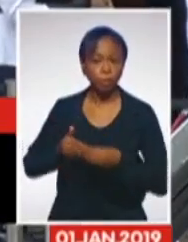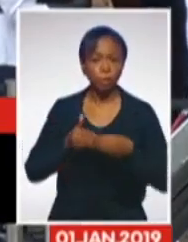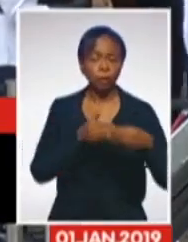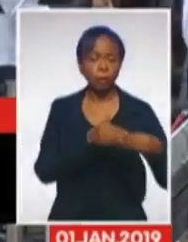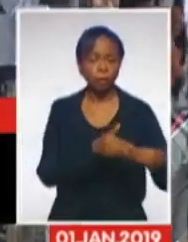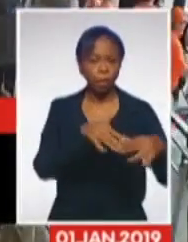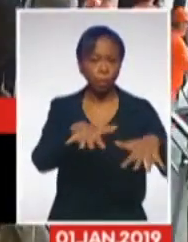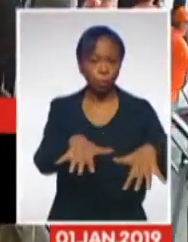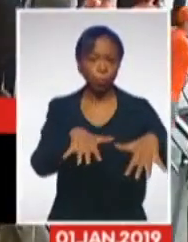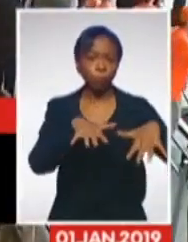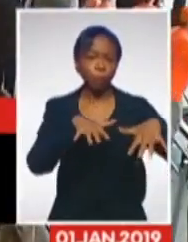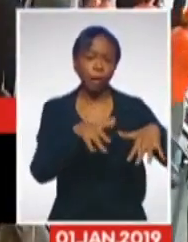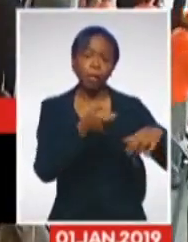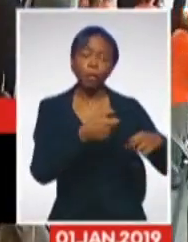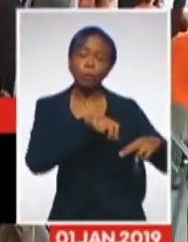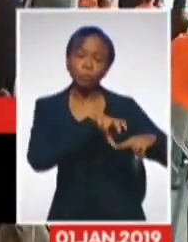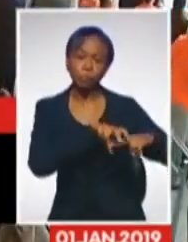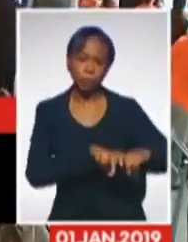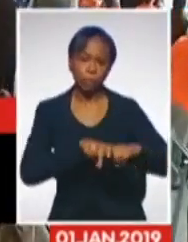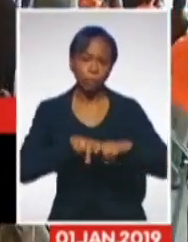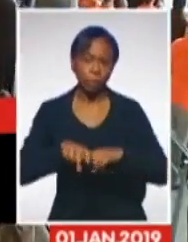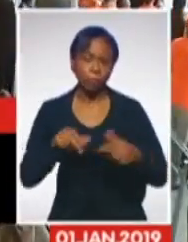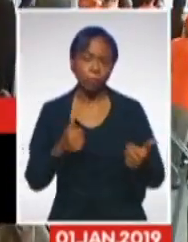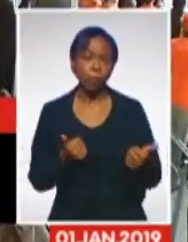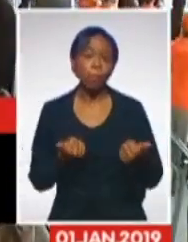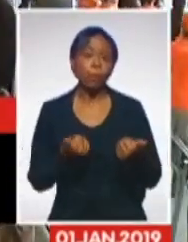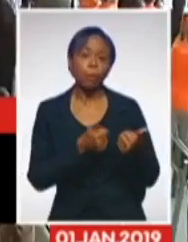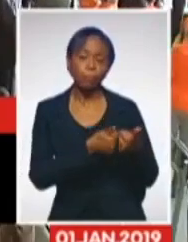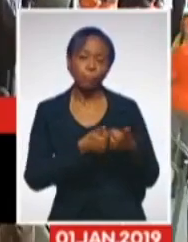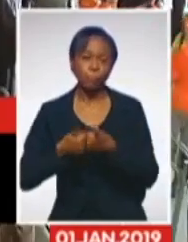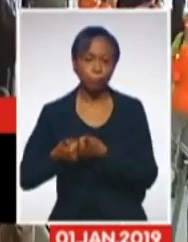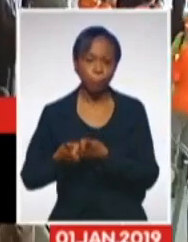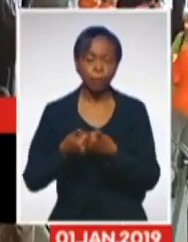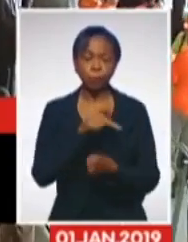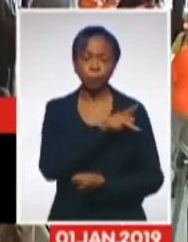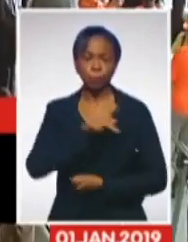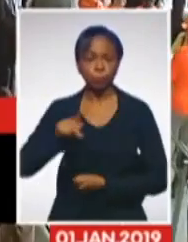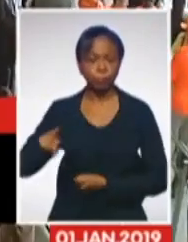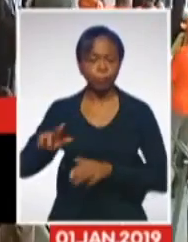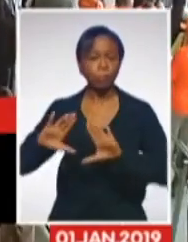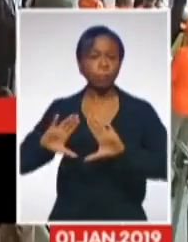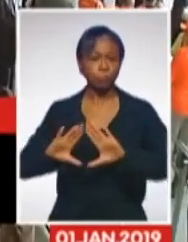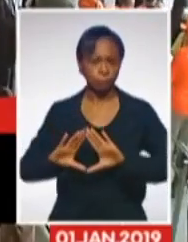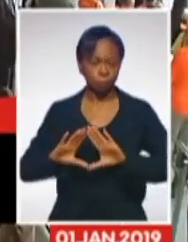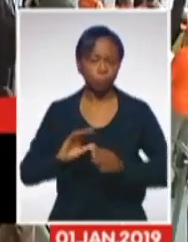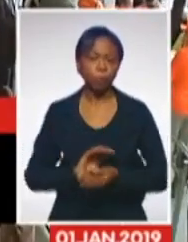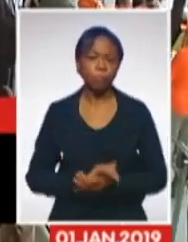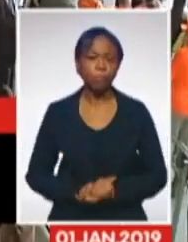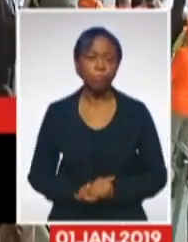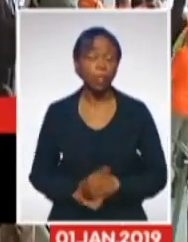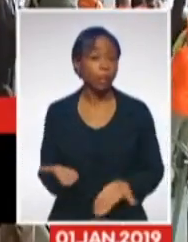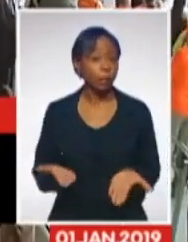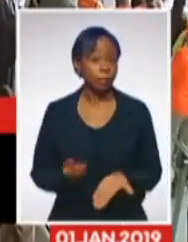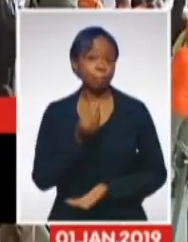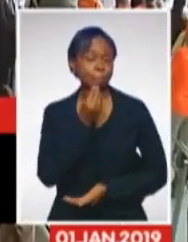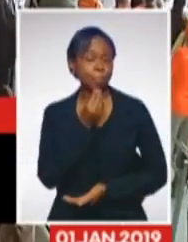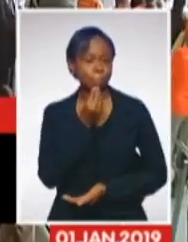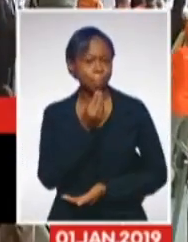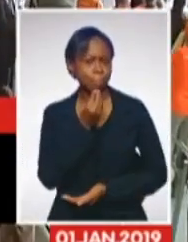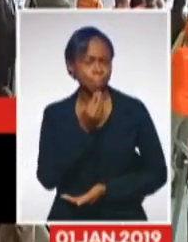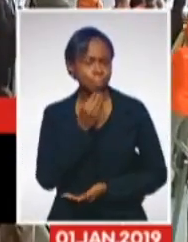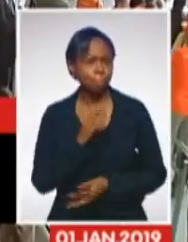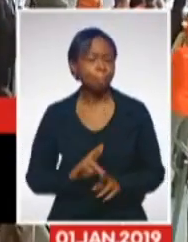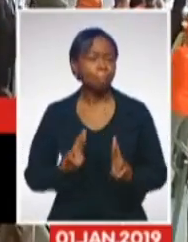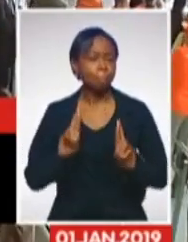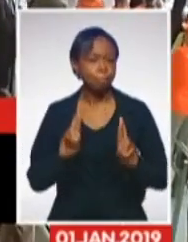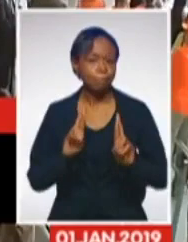plenário, eles tomarão assento ao lado do presidente da Assembleia. Ok, nesse momento a expectativa é grande, a gente tem imagens aí do espaço